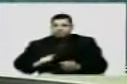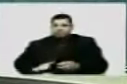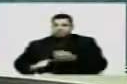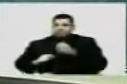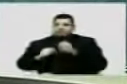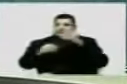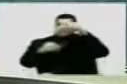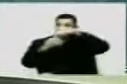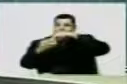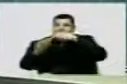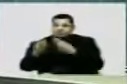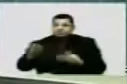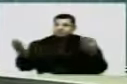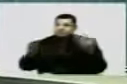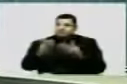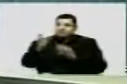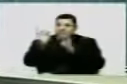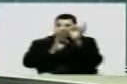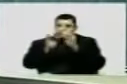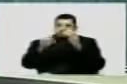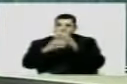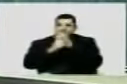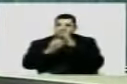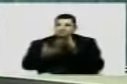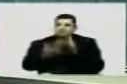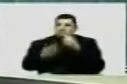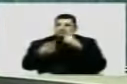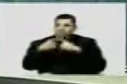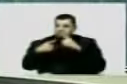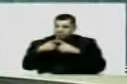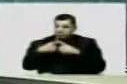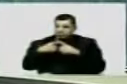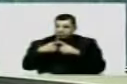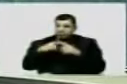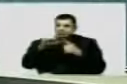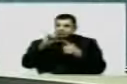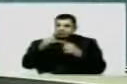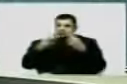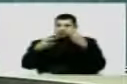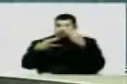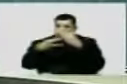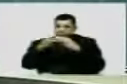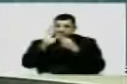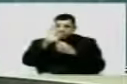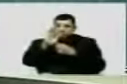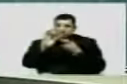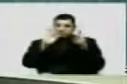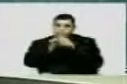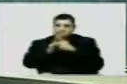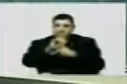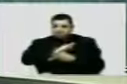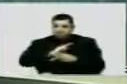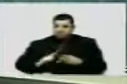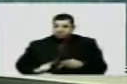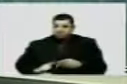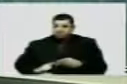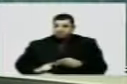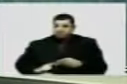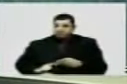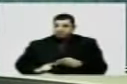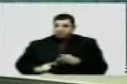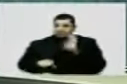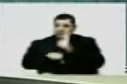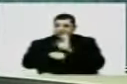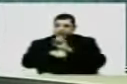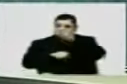governo, caiu a atual proposta orçamentária, porque, segundo declarações do próprio governador,